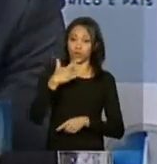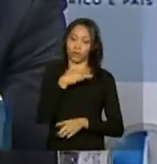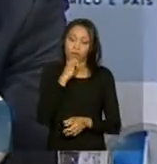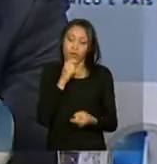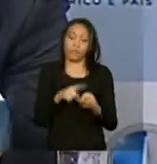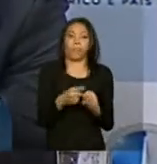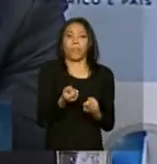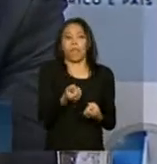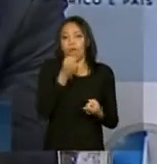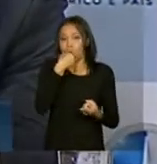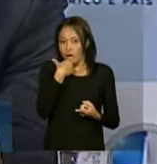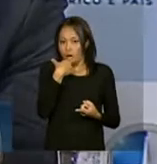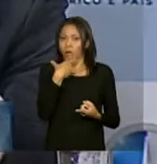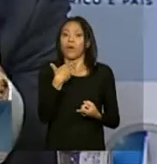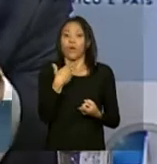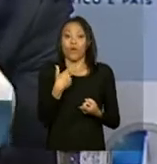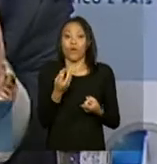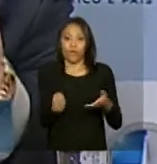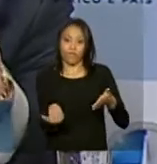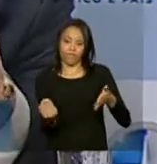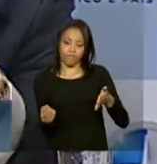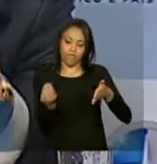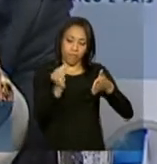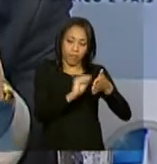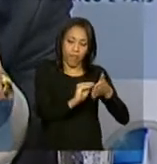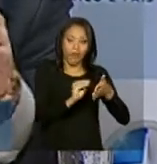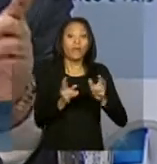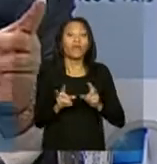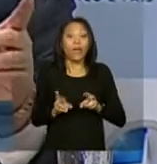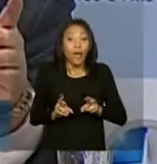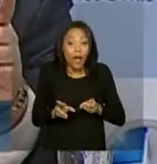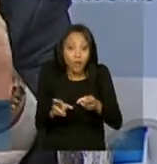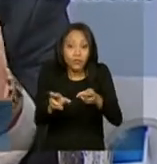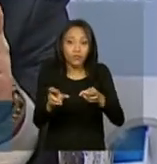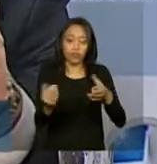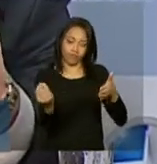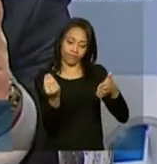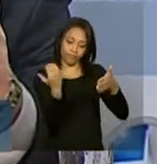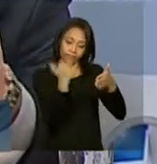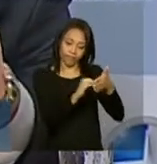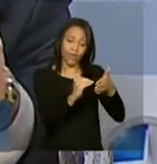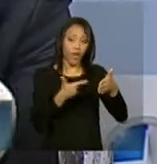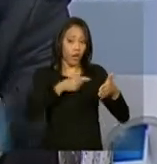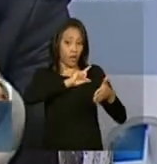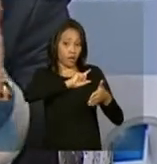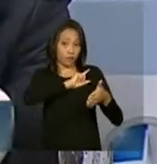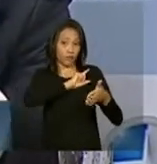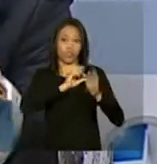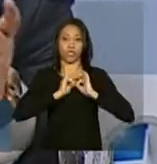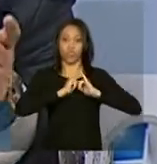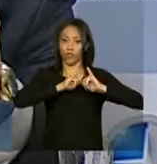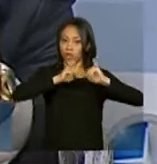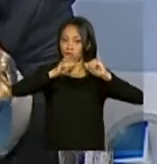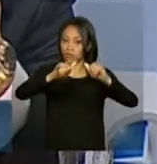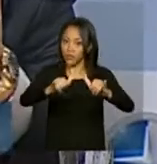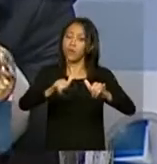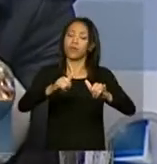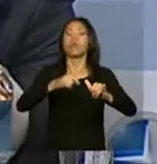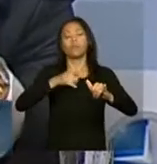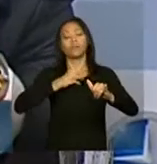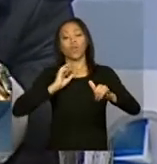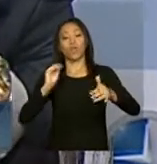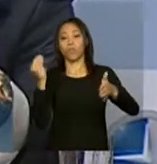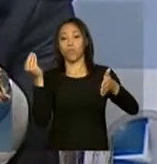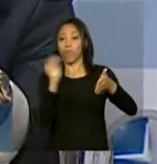oral para câncer foi acrescida. Se você pegar os dados lá de antes da divulgação, né, realmente teve. Nós